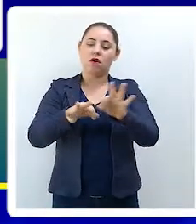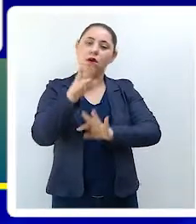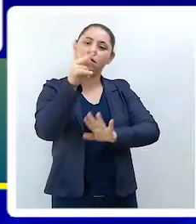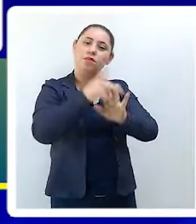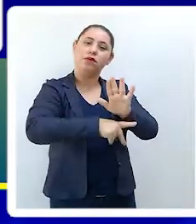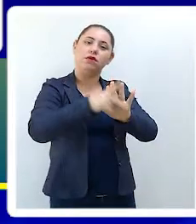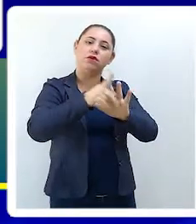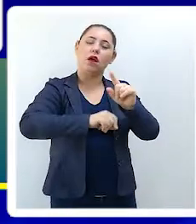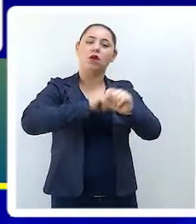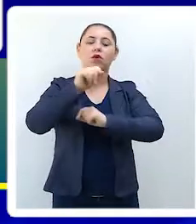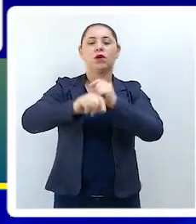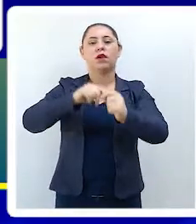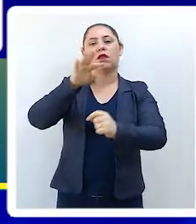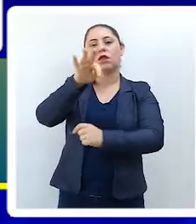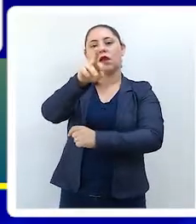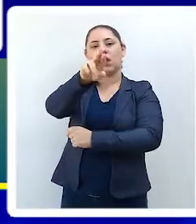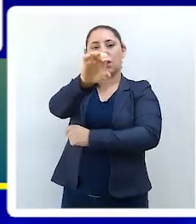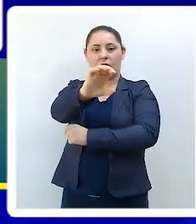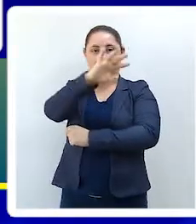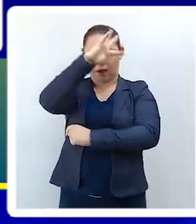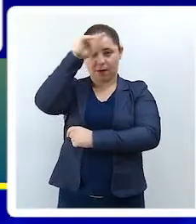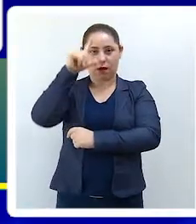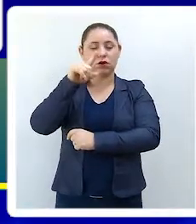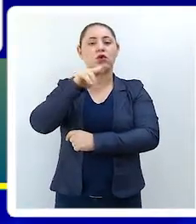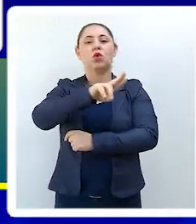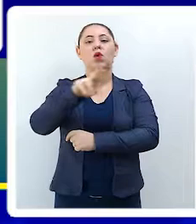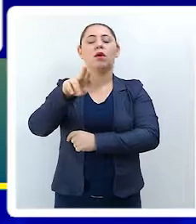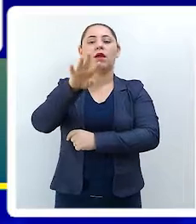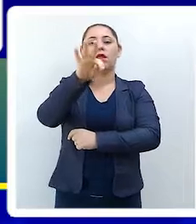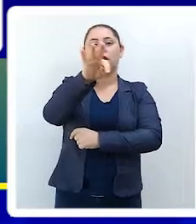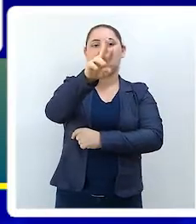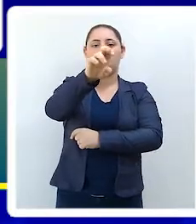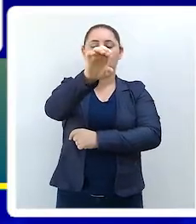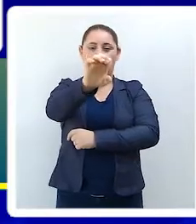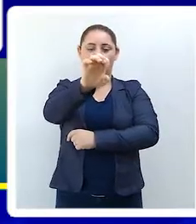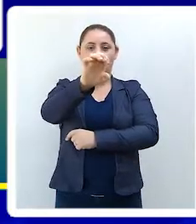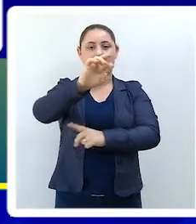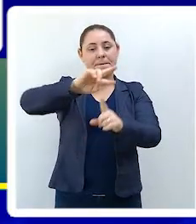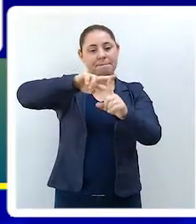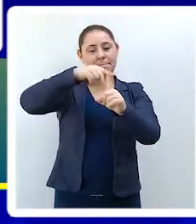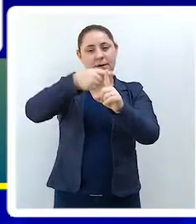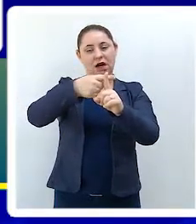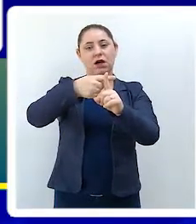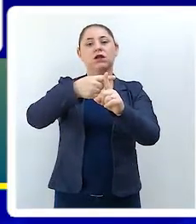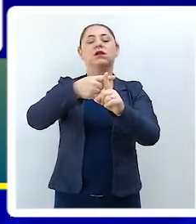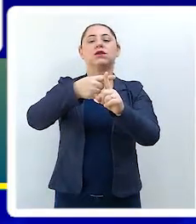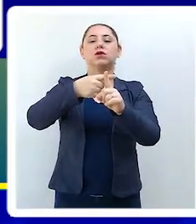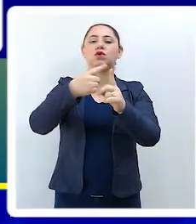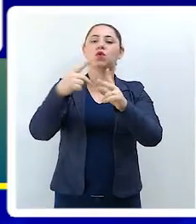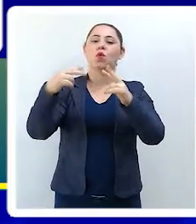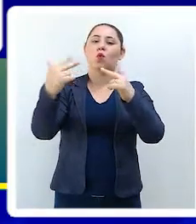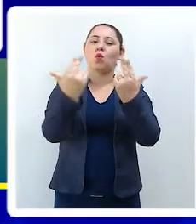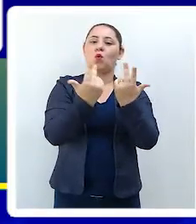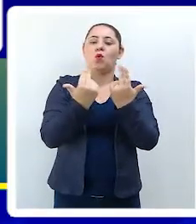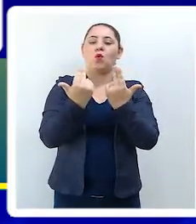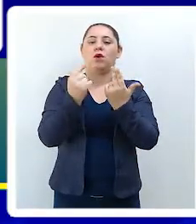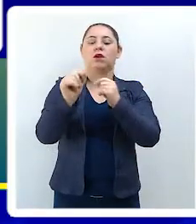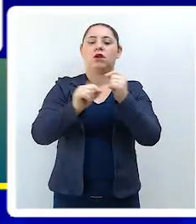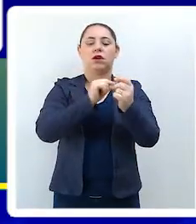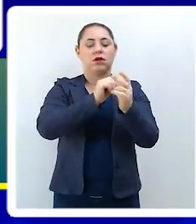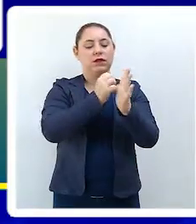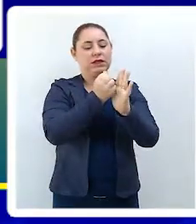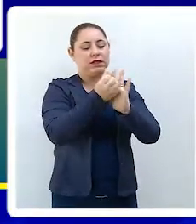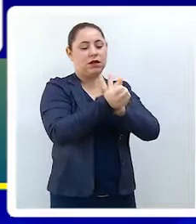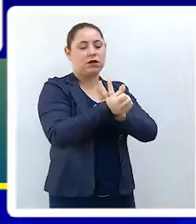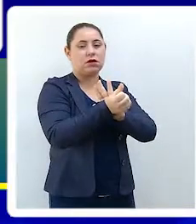um projeto no âmbito do TRAMS que se chama TRAMS mais Igualdade. Então, ao longo do